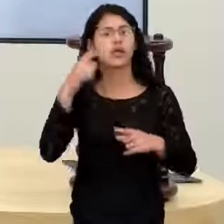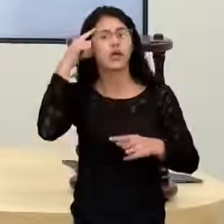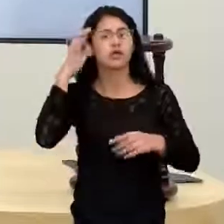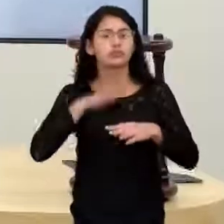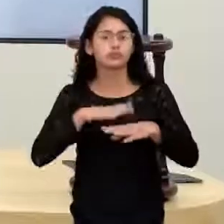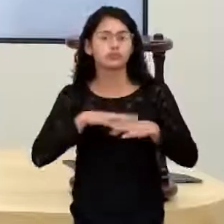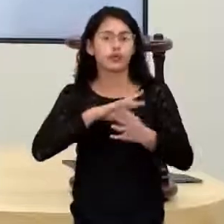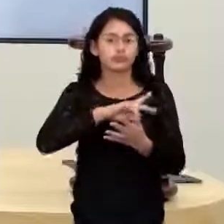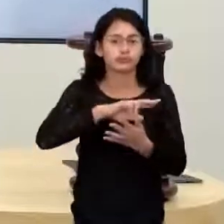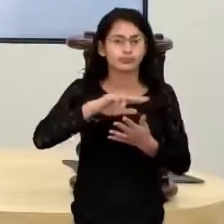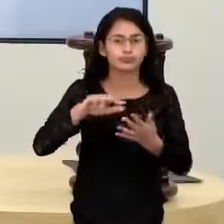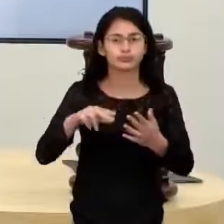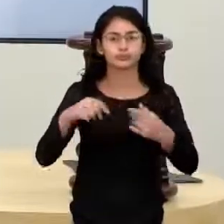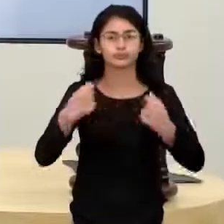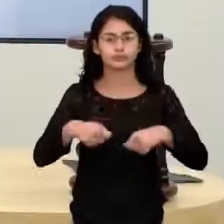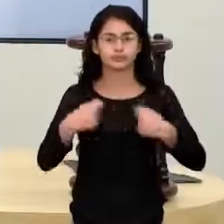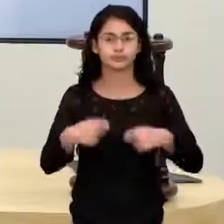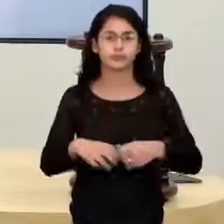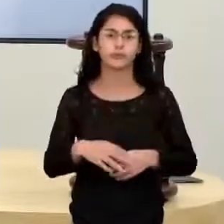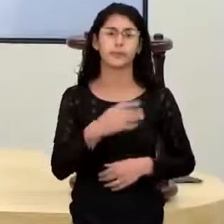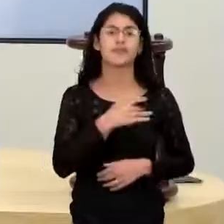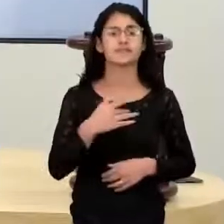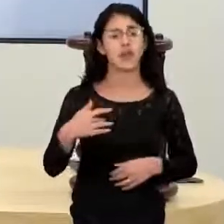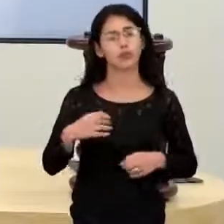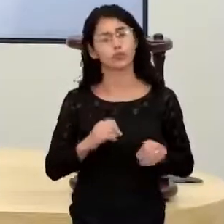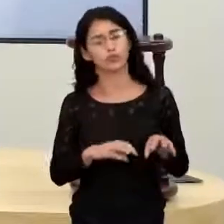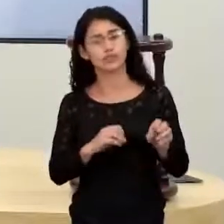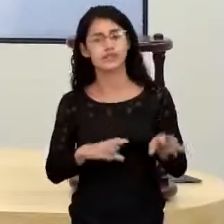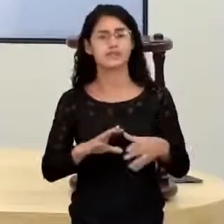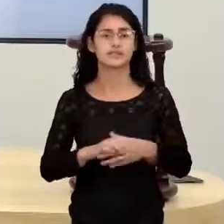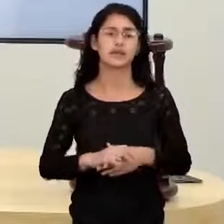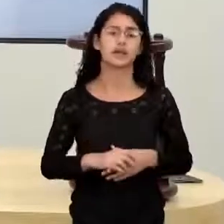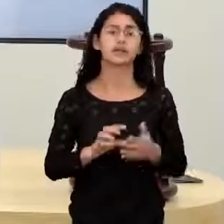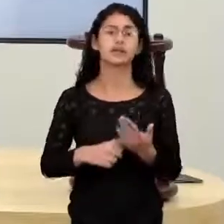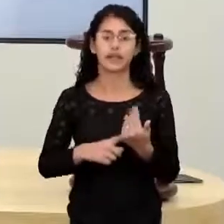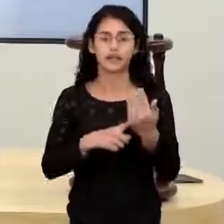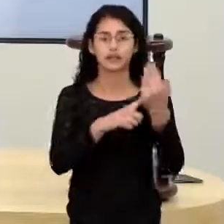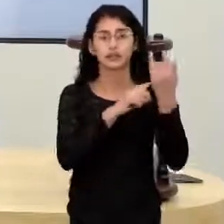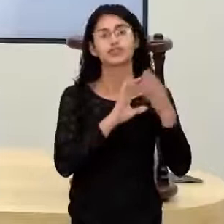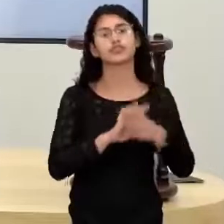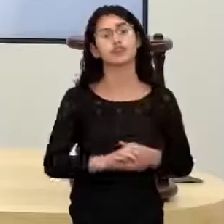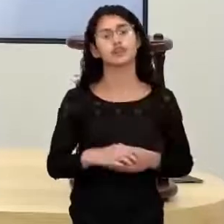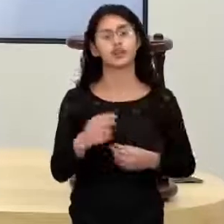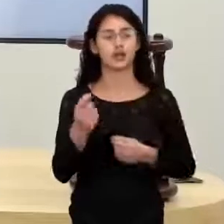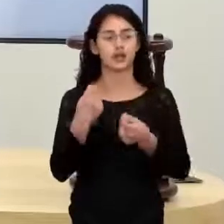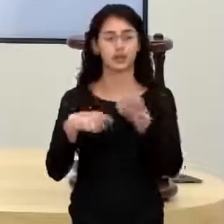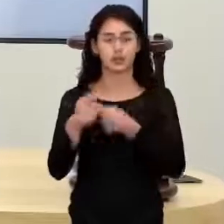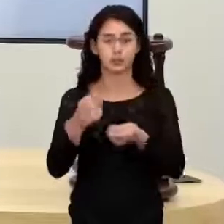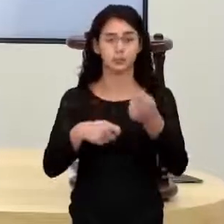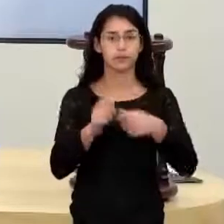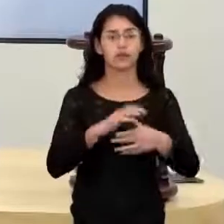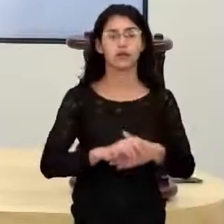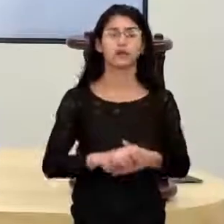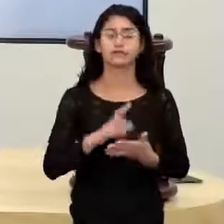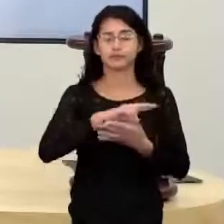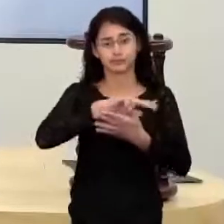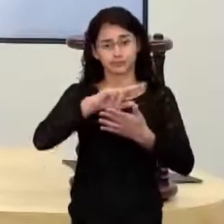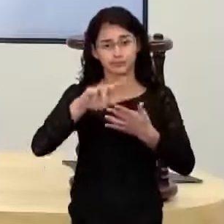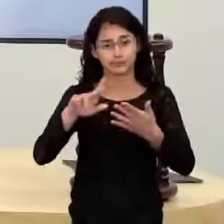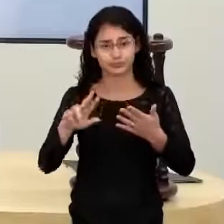né? Quantas questões, saúde, educação, nós temos tecnologia, economia, são